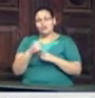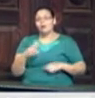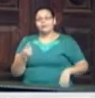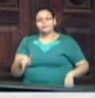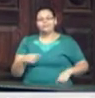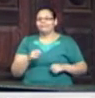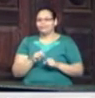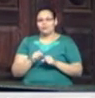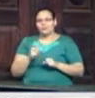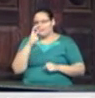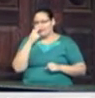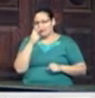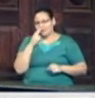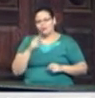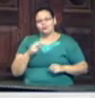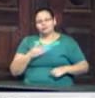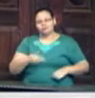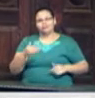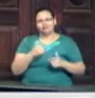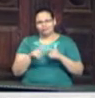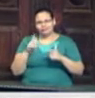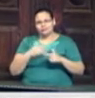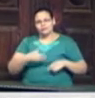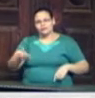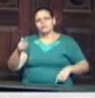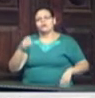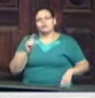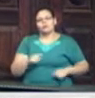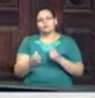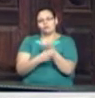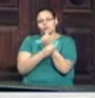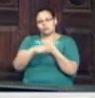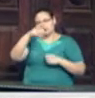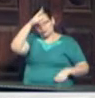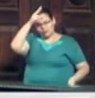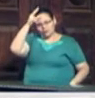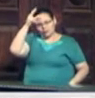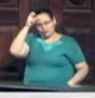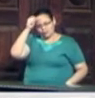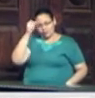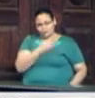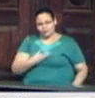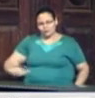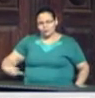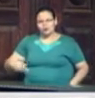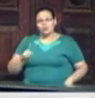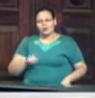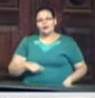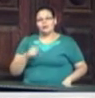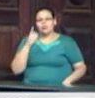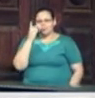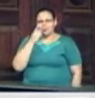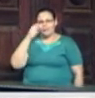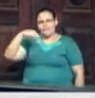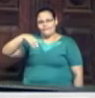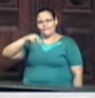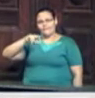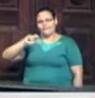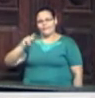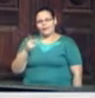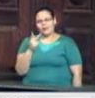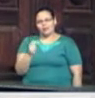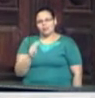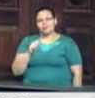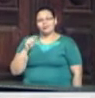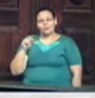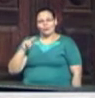situação explosiva do ponto de vista de segurança pública. Nossa deputada Marta Rocha, presidente da Comissão de Segurança, vem